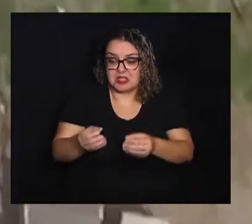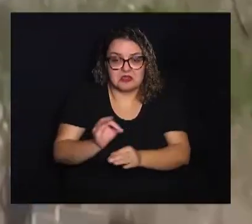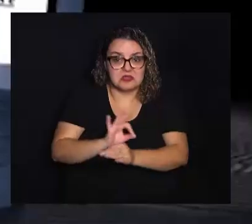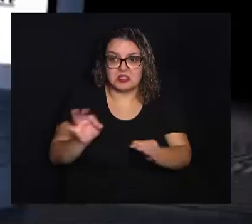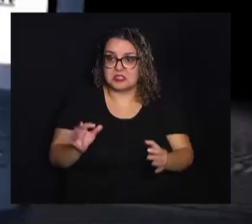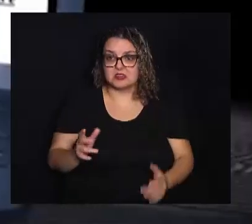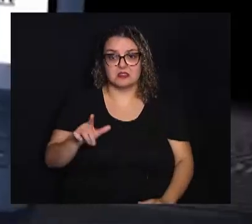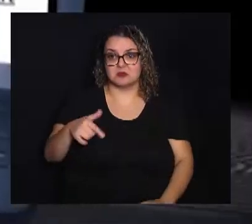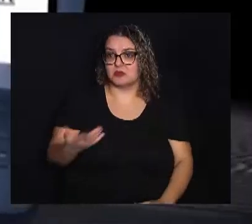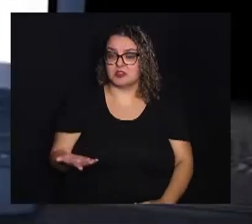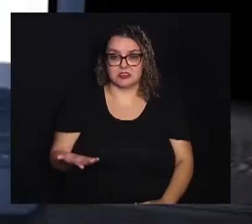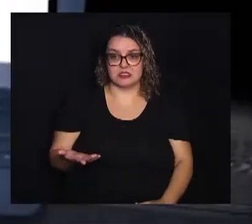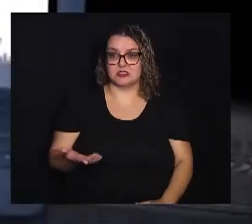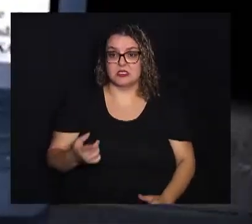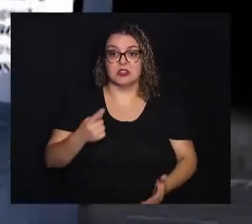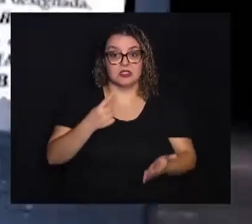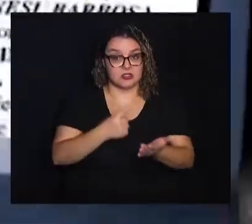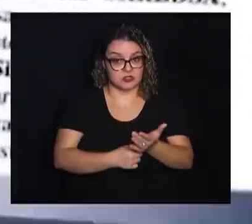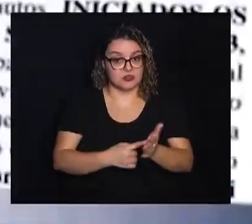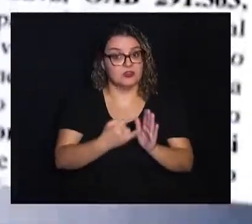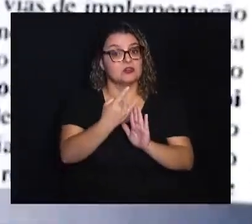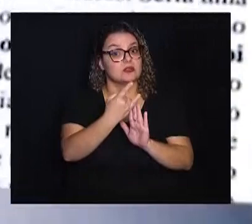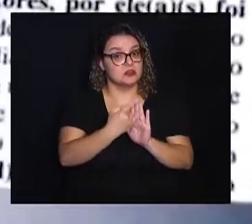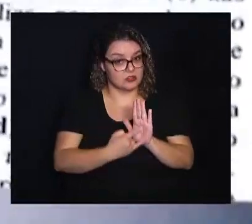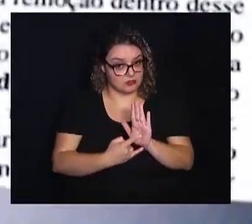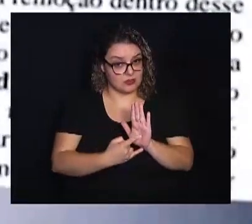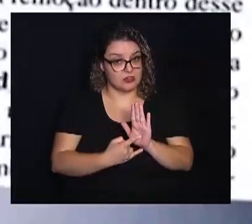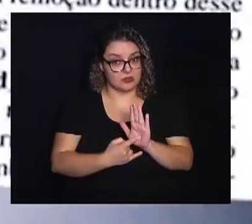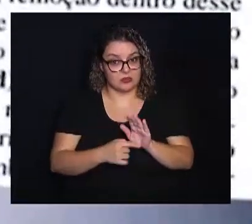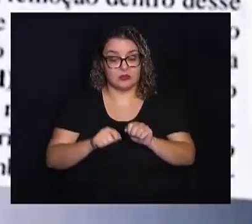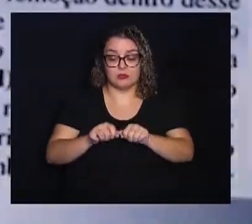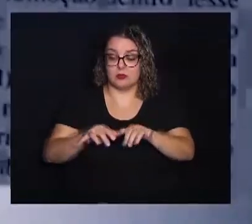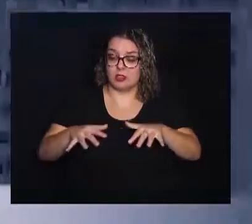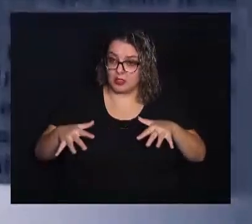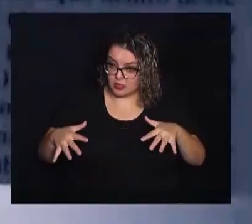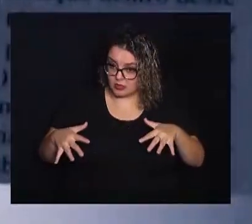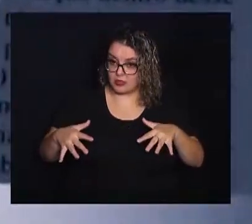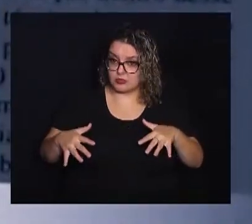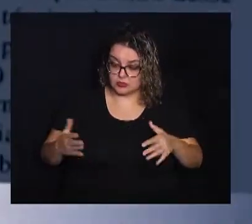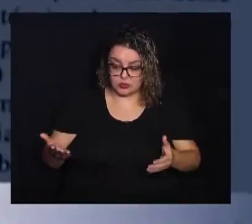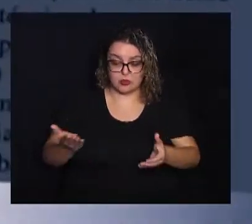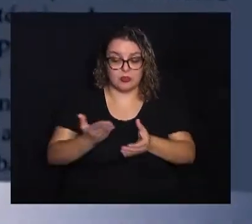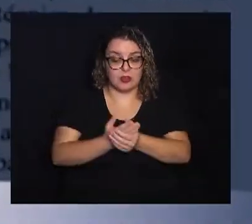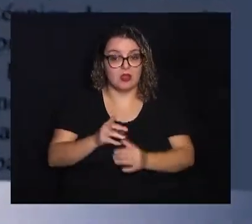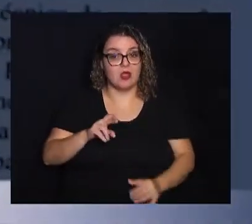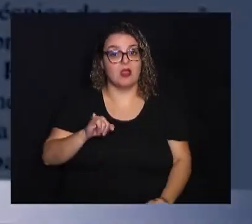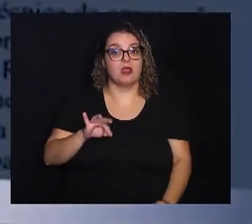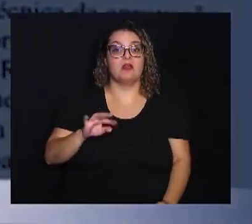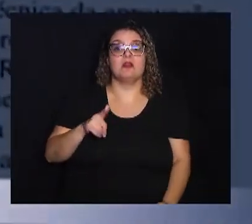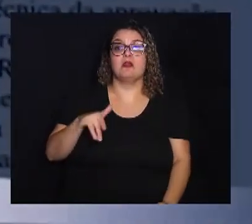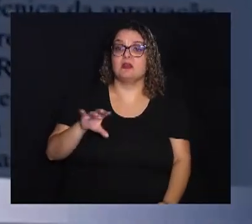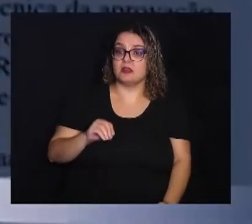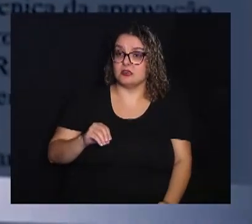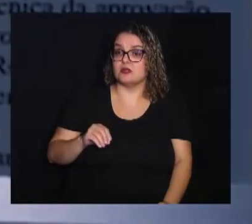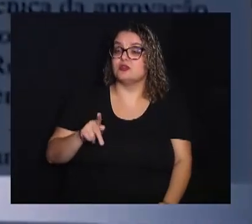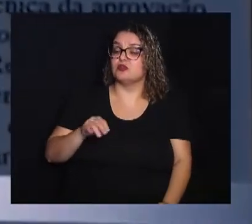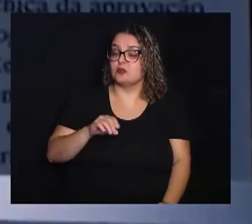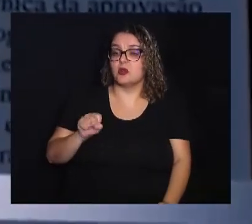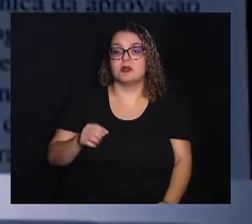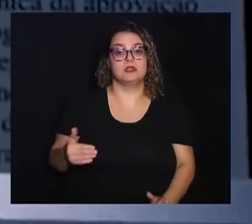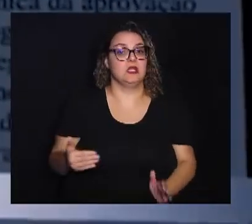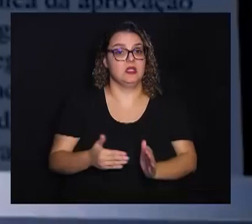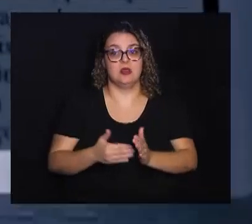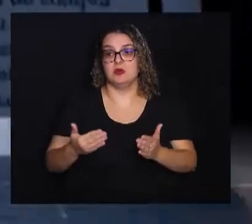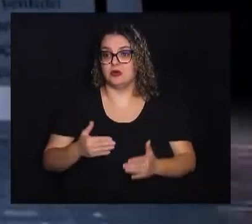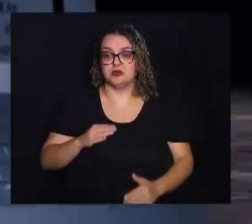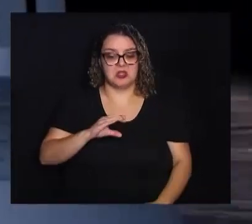depois dessa. Esse compromisso está documentado numa audiência, no processo de reintegração de posse, e até hoje nem a